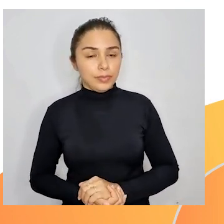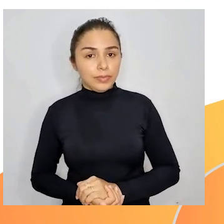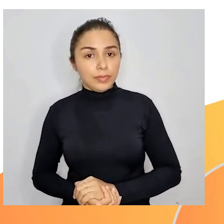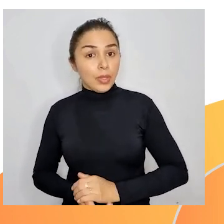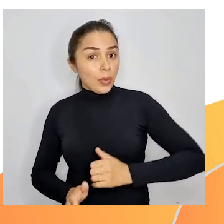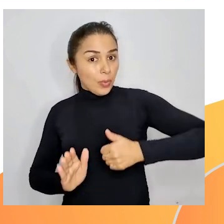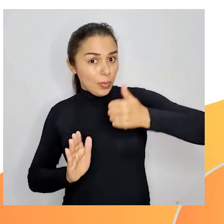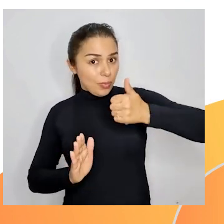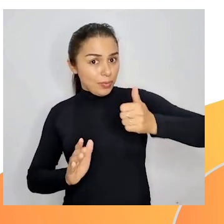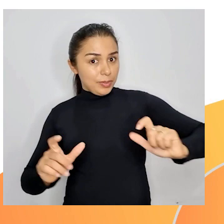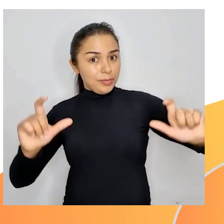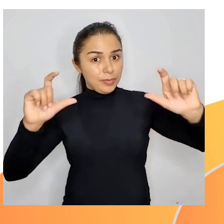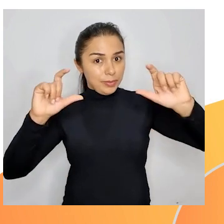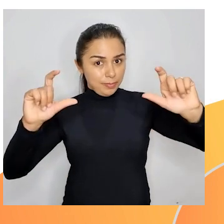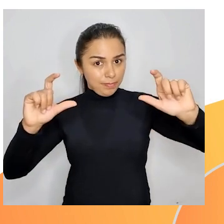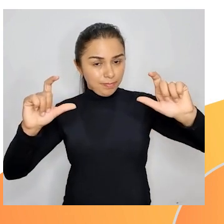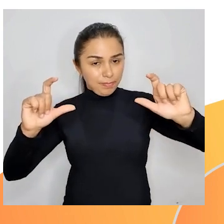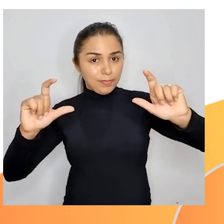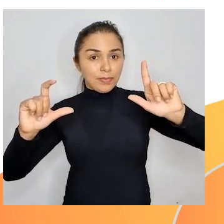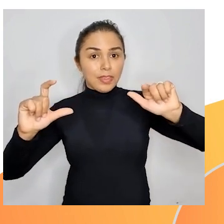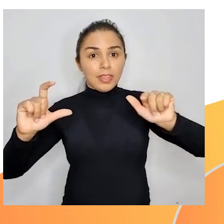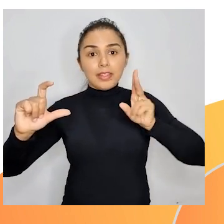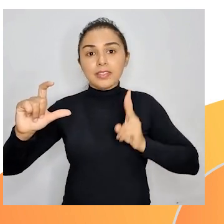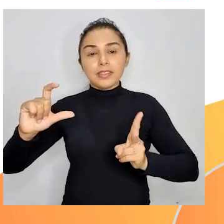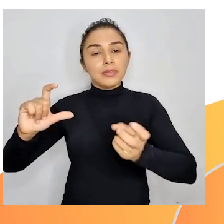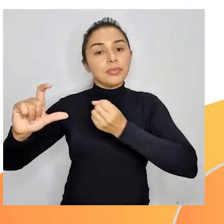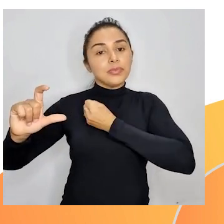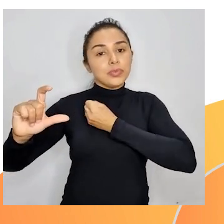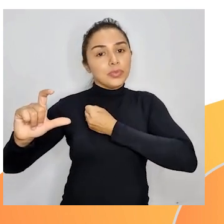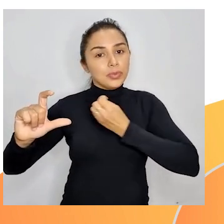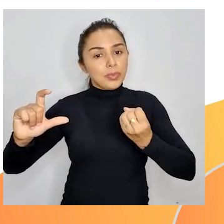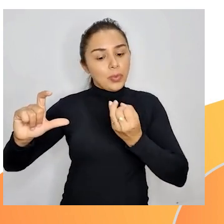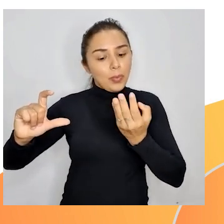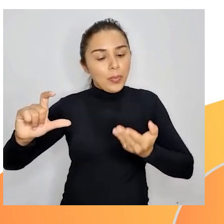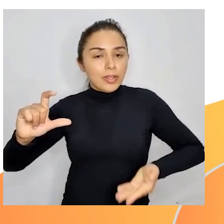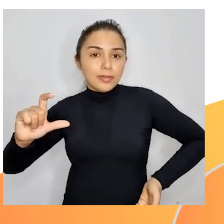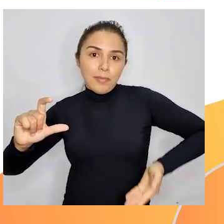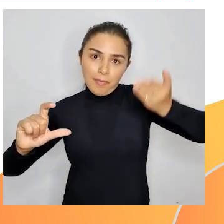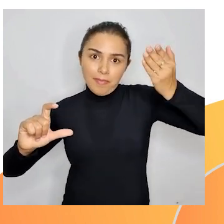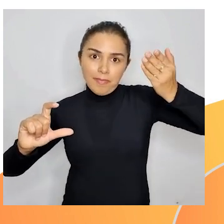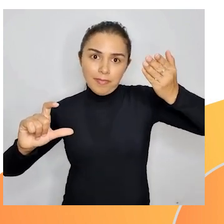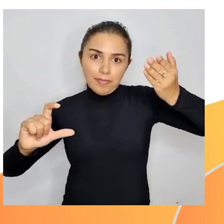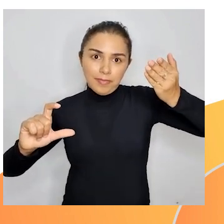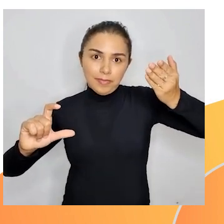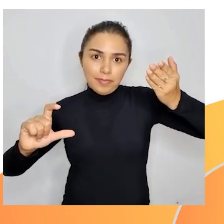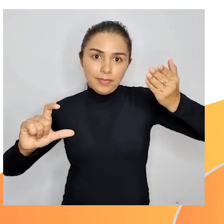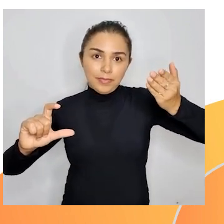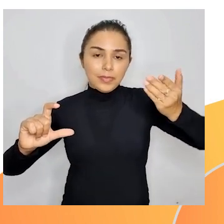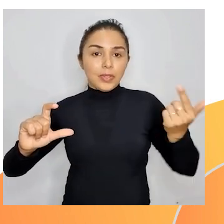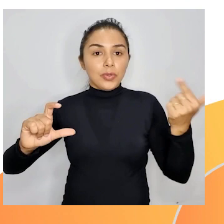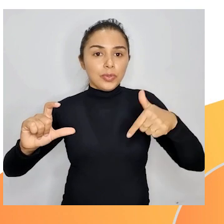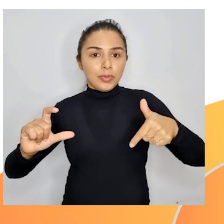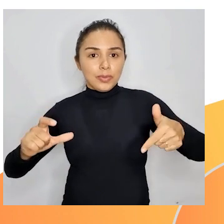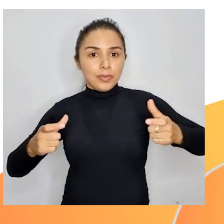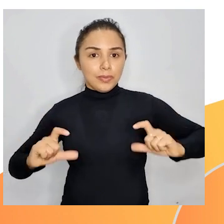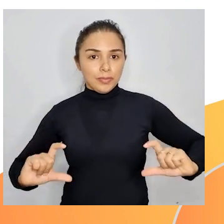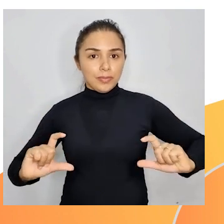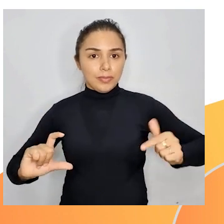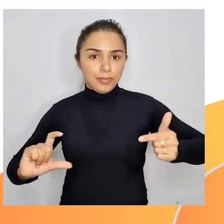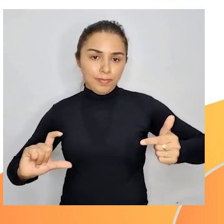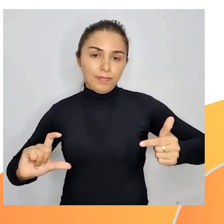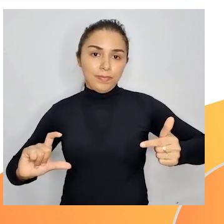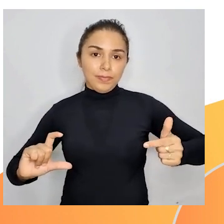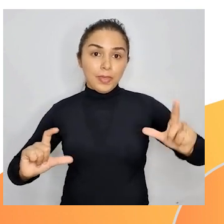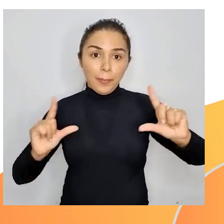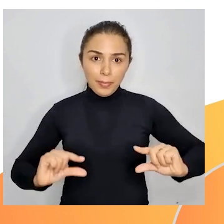Porque na subtração, o minuendo ele é sempre maior do que o subtraindo. A gente tem o